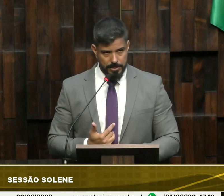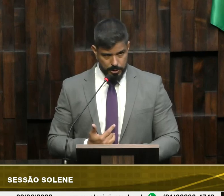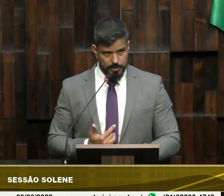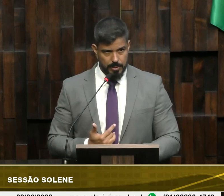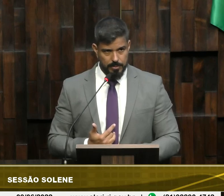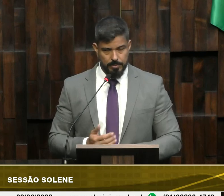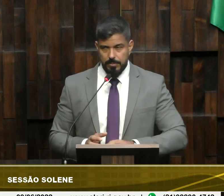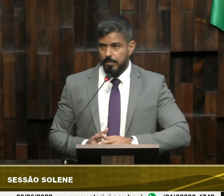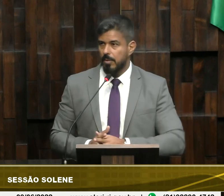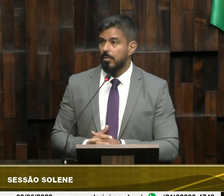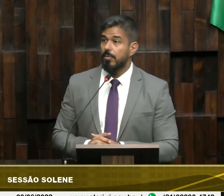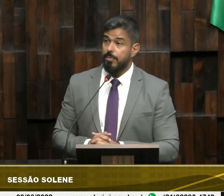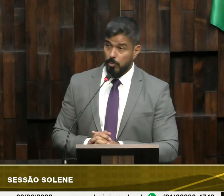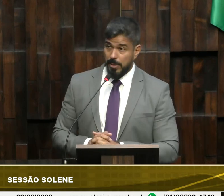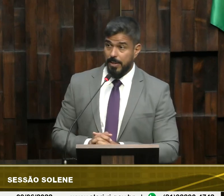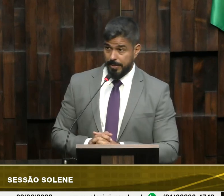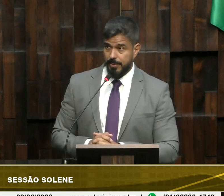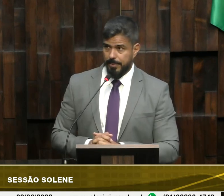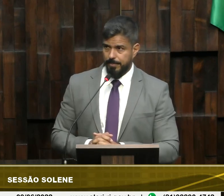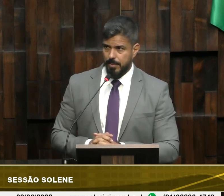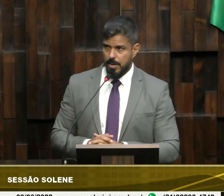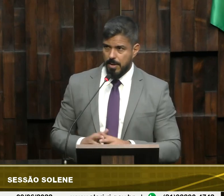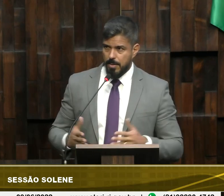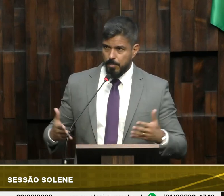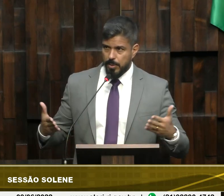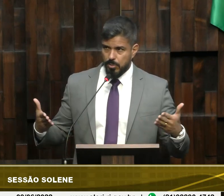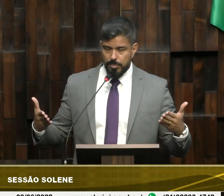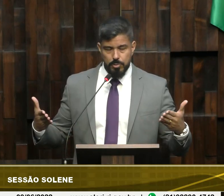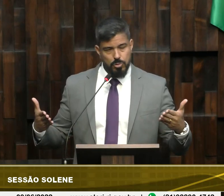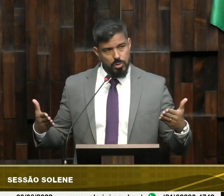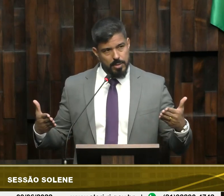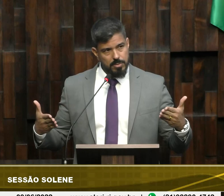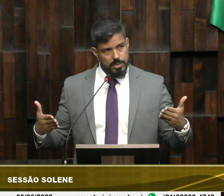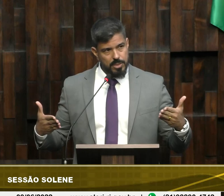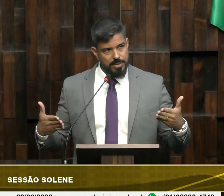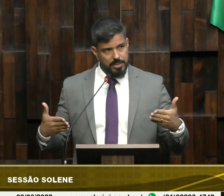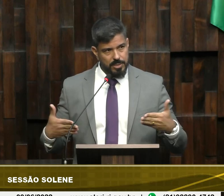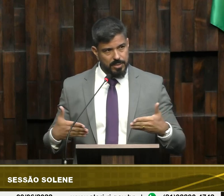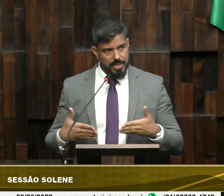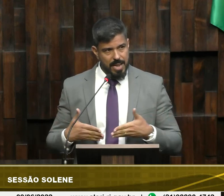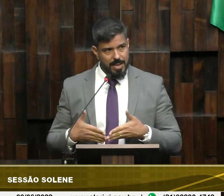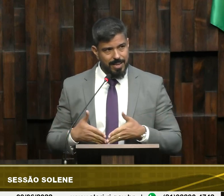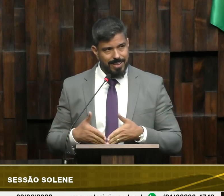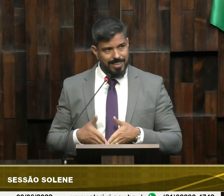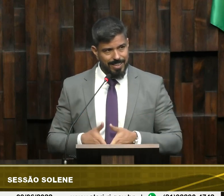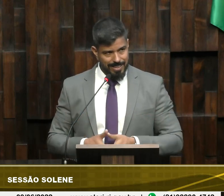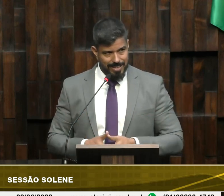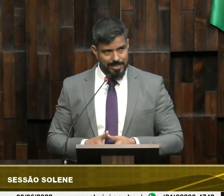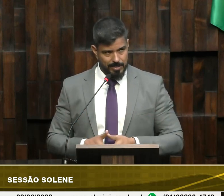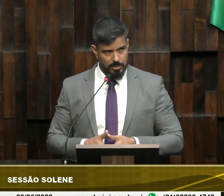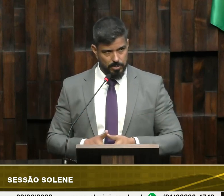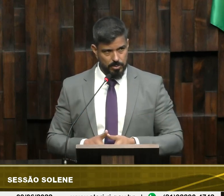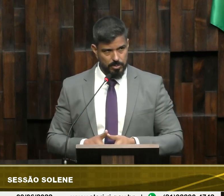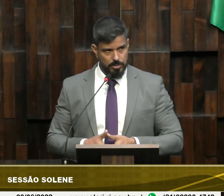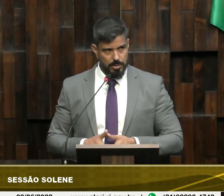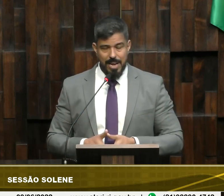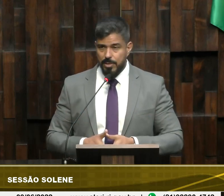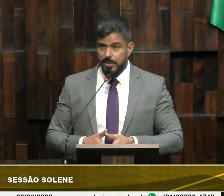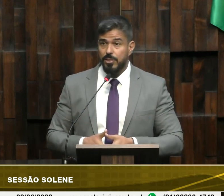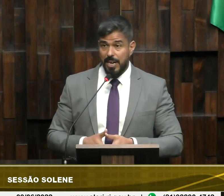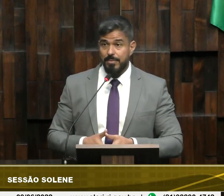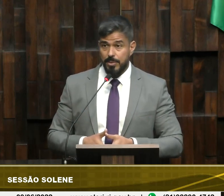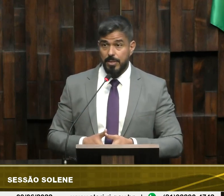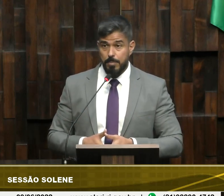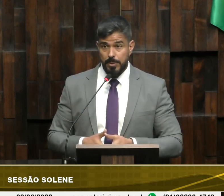temos a tinta, falta a caneta. Porque só funciona se você tiver a tinta e a caneta juntos. Aí